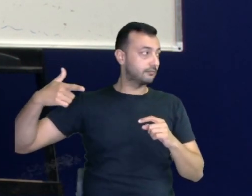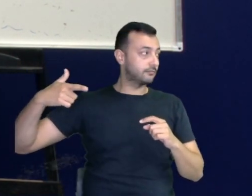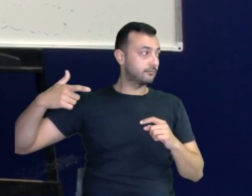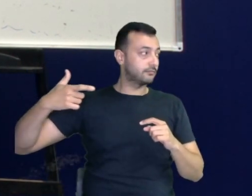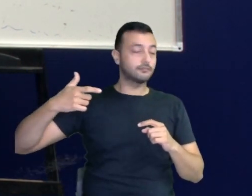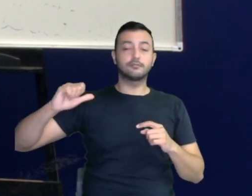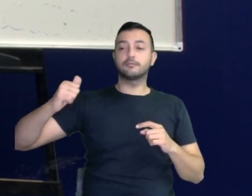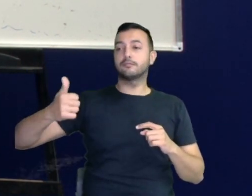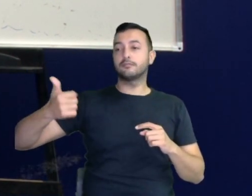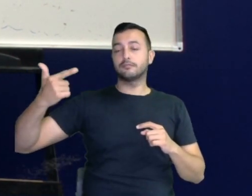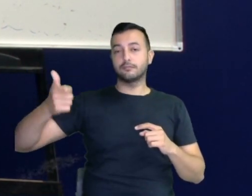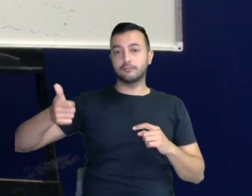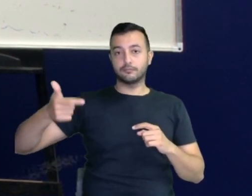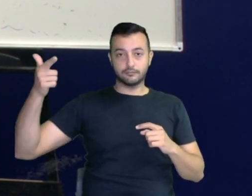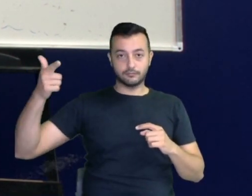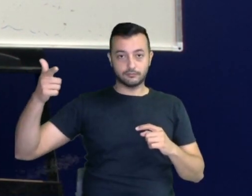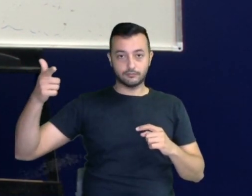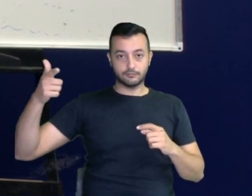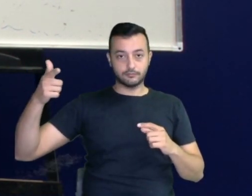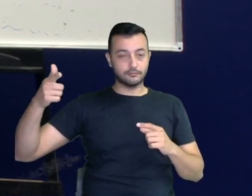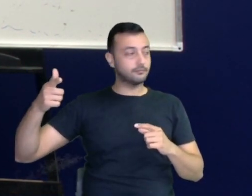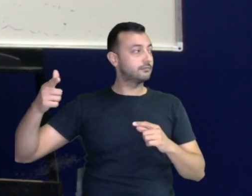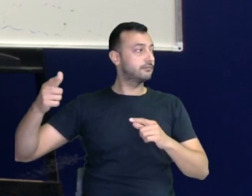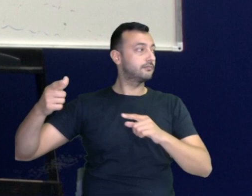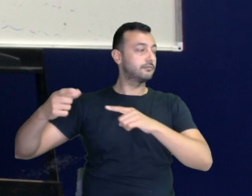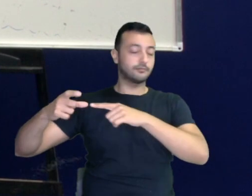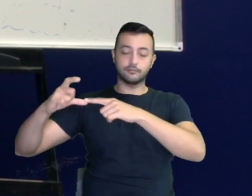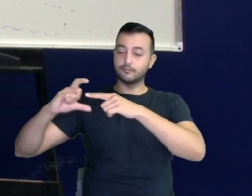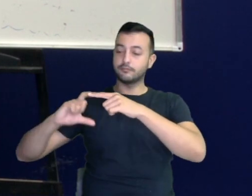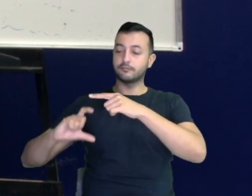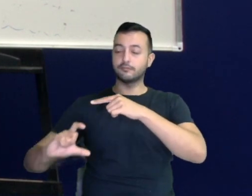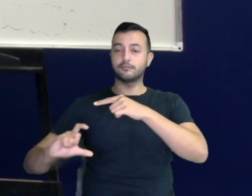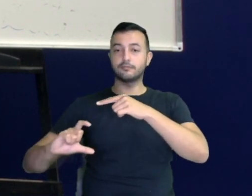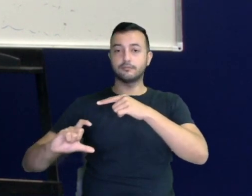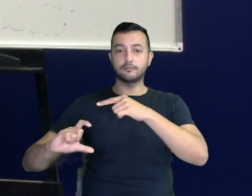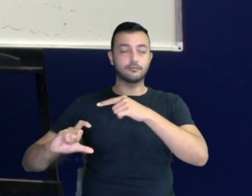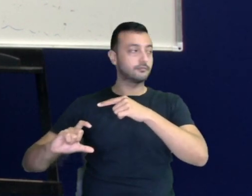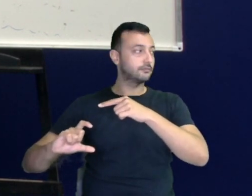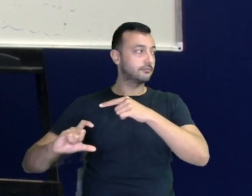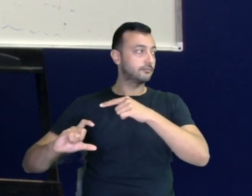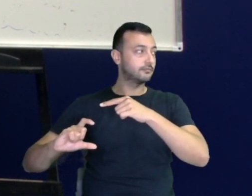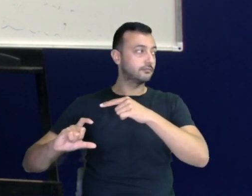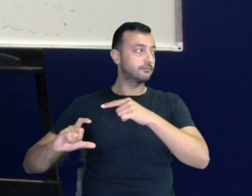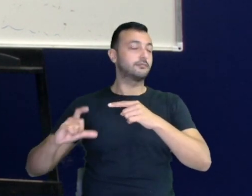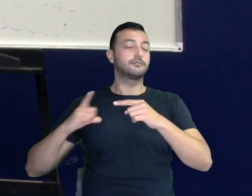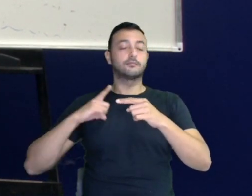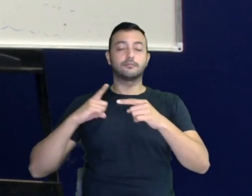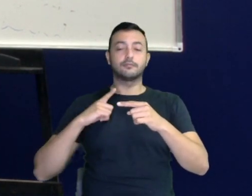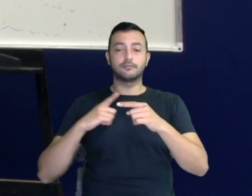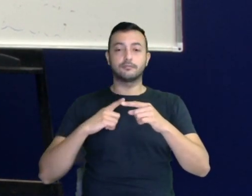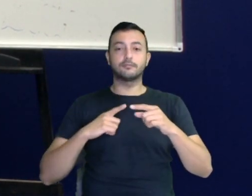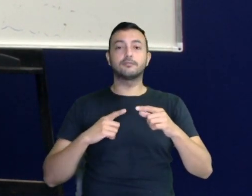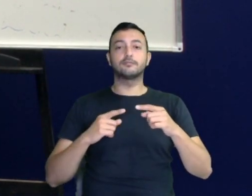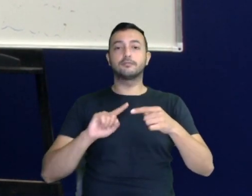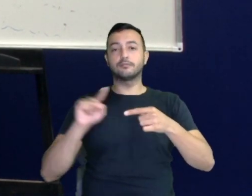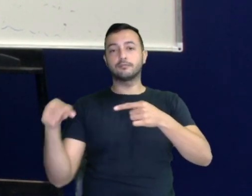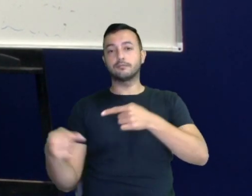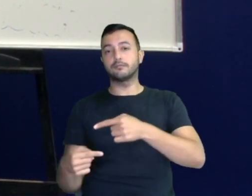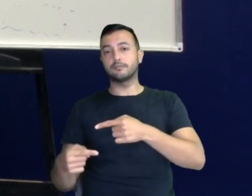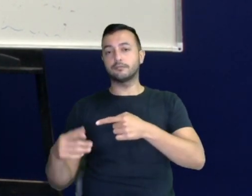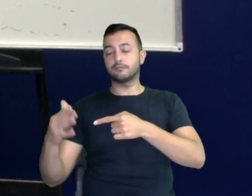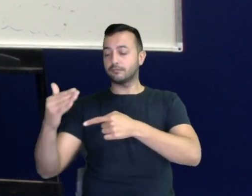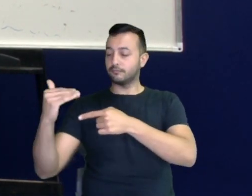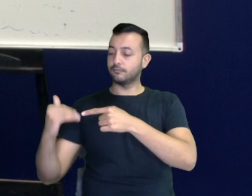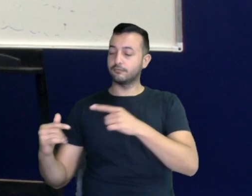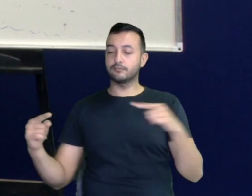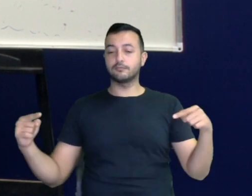10 aqui, ó, a gente põe associado na posição, né, junto do 10 e o 12. E aqui, no denominador que a gente colocou o 20, na